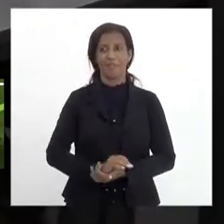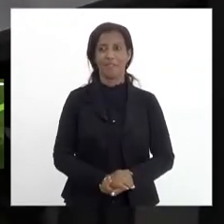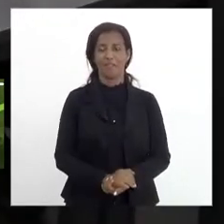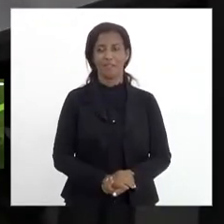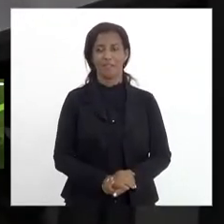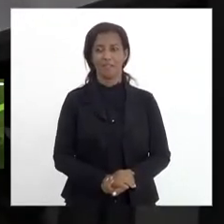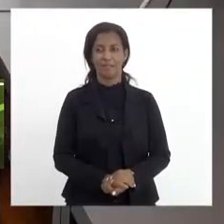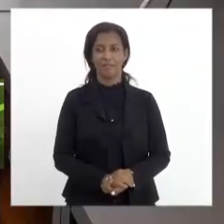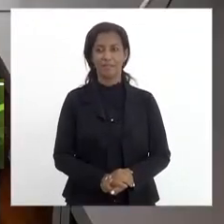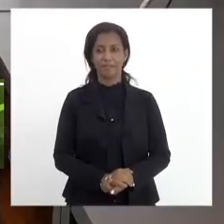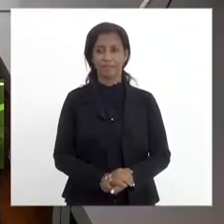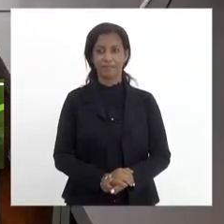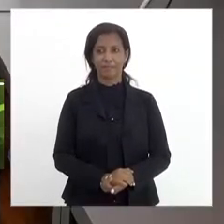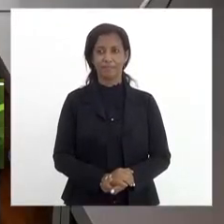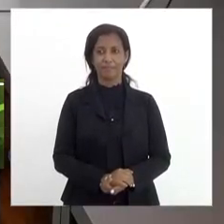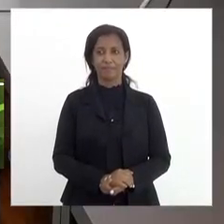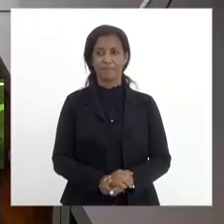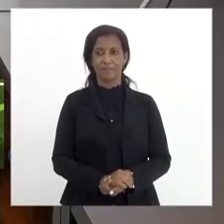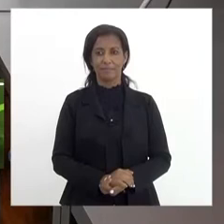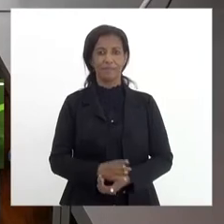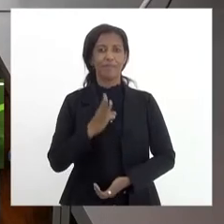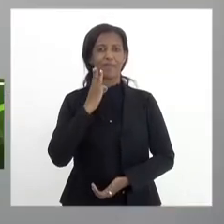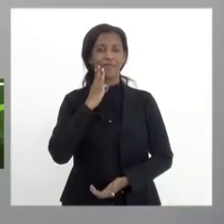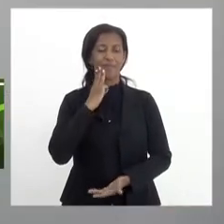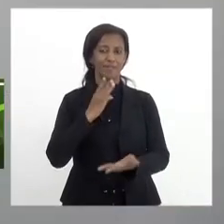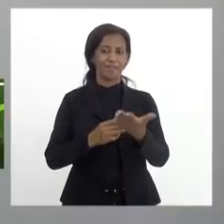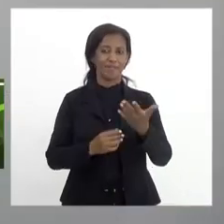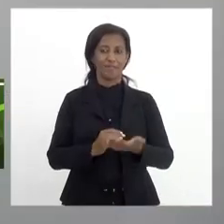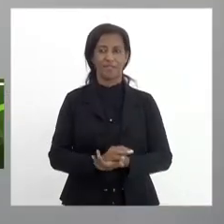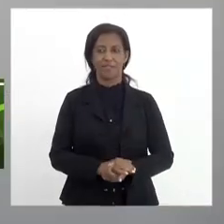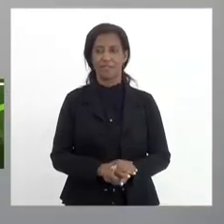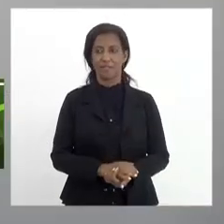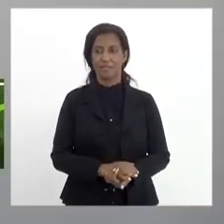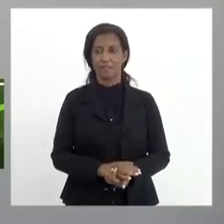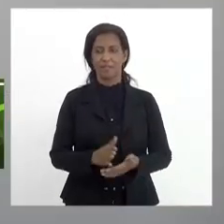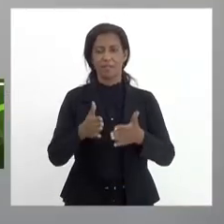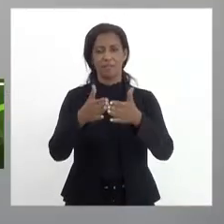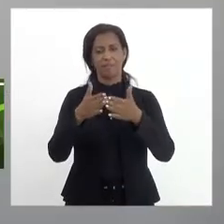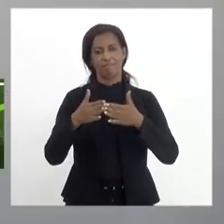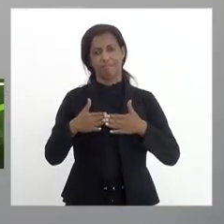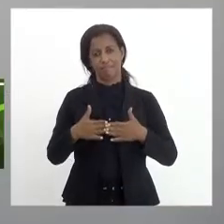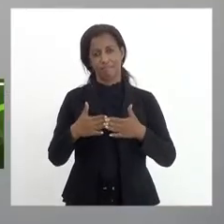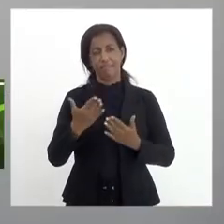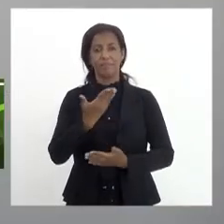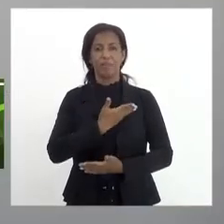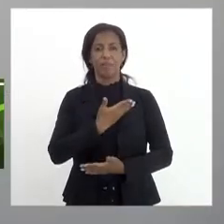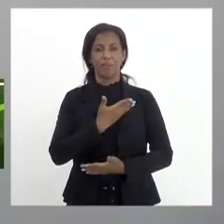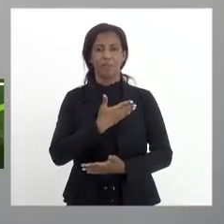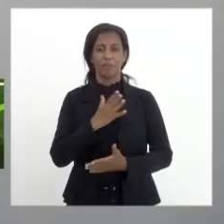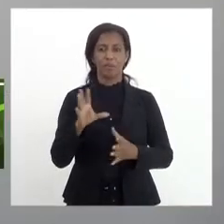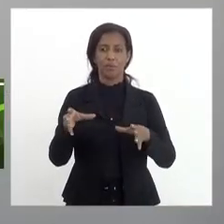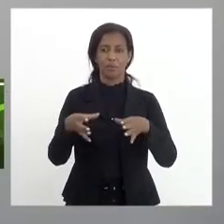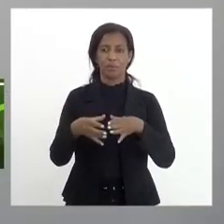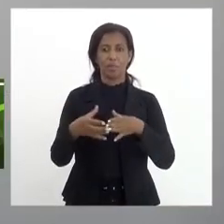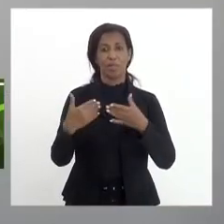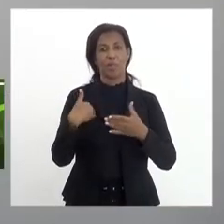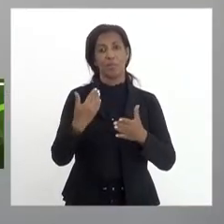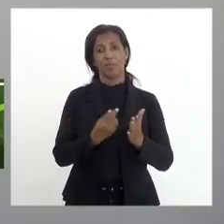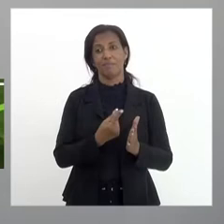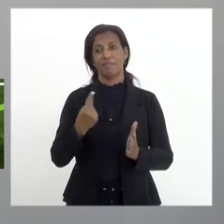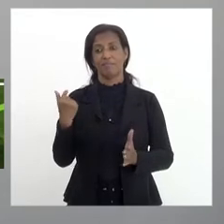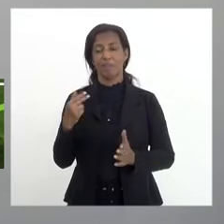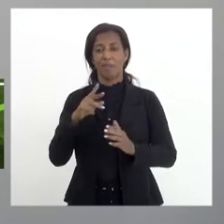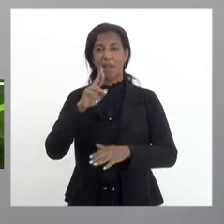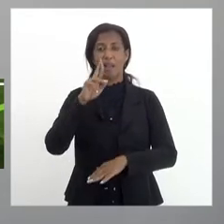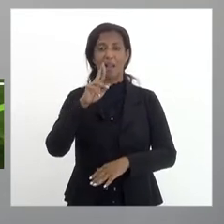relator deputado Valdec. Com licença, Vossa Excelência, aos colegas das equipes. Eu tenho que me retirar por uma razão